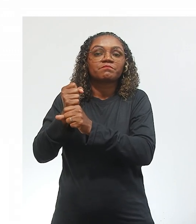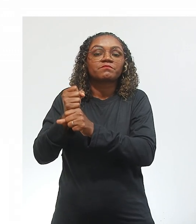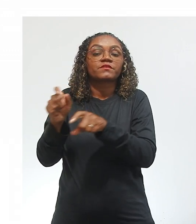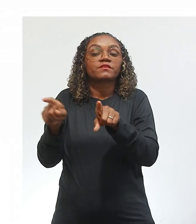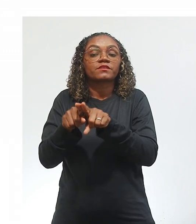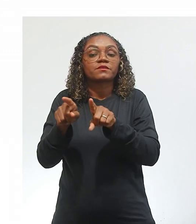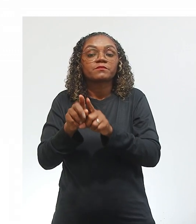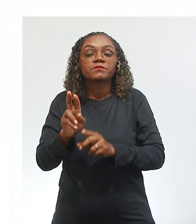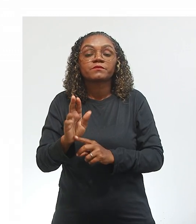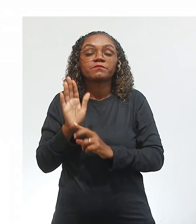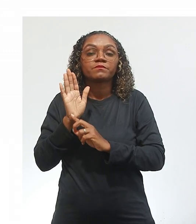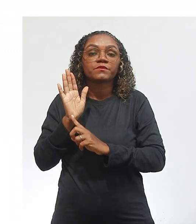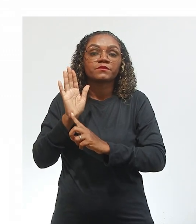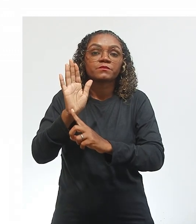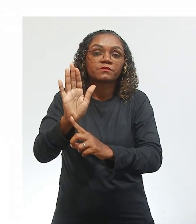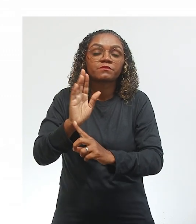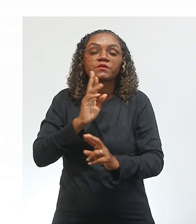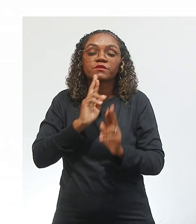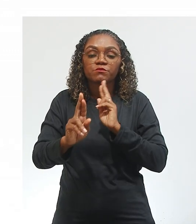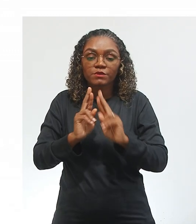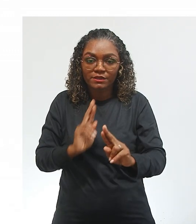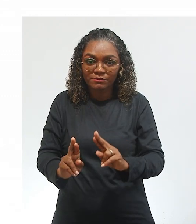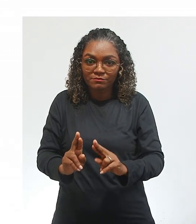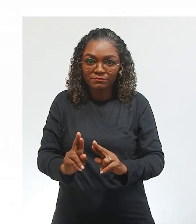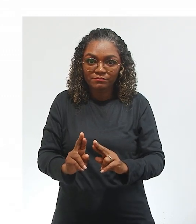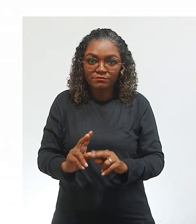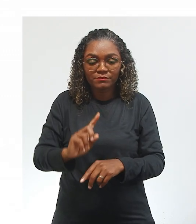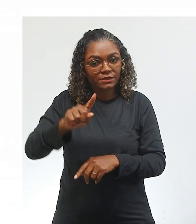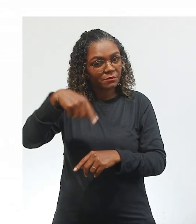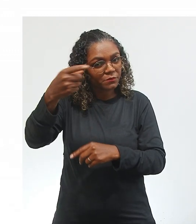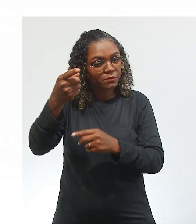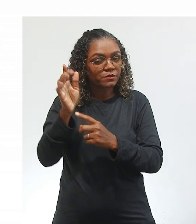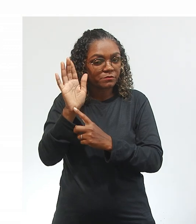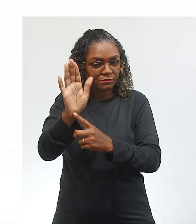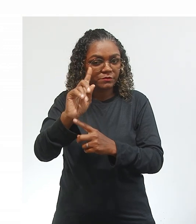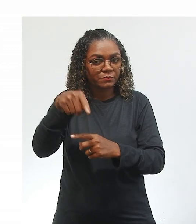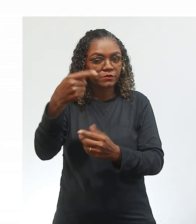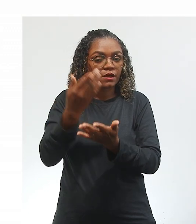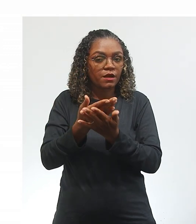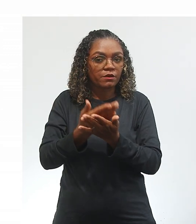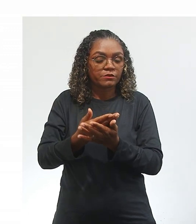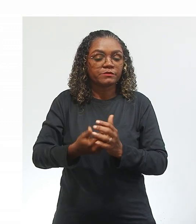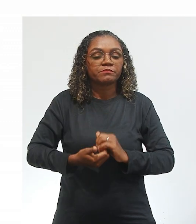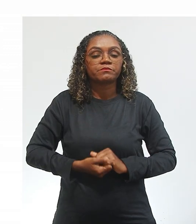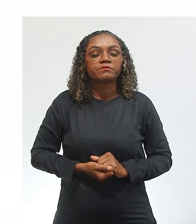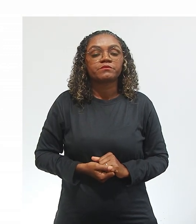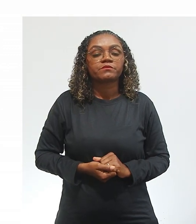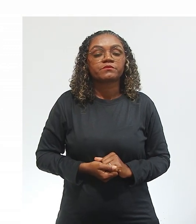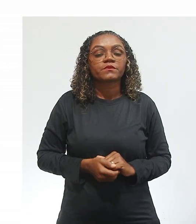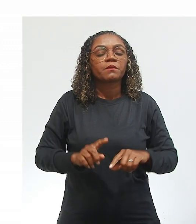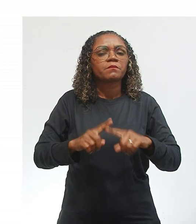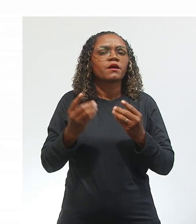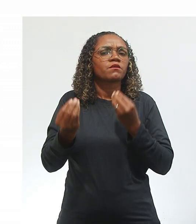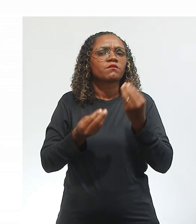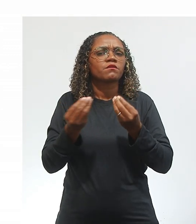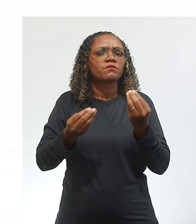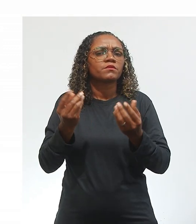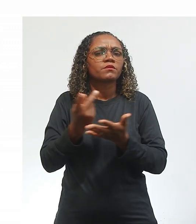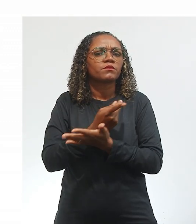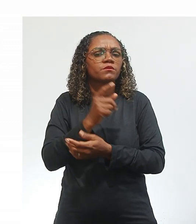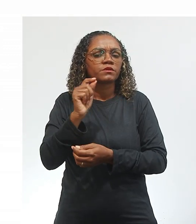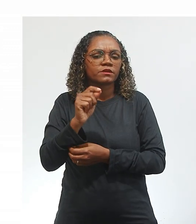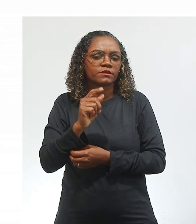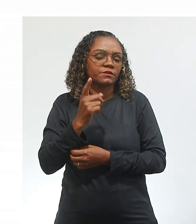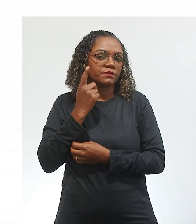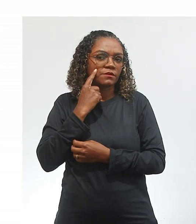do resultado do exercício, que será na próxima unidade. Então, gente, o que acontece? Essas contas aqui, tanto